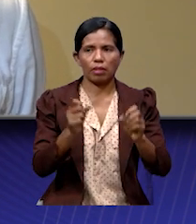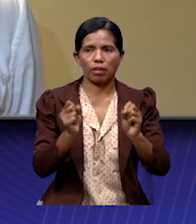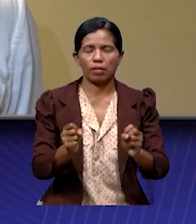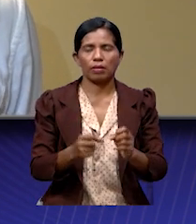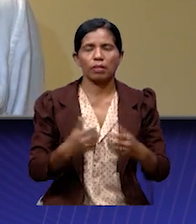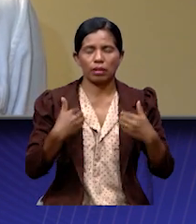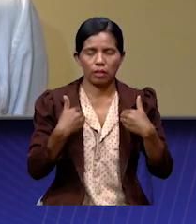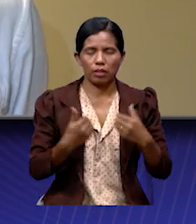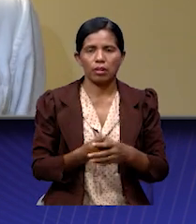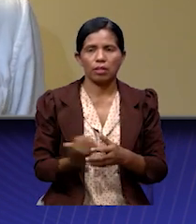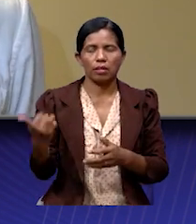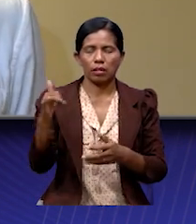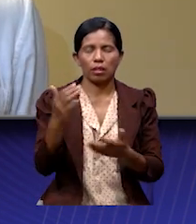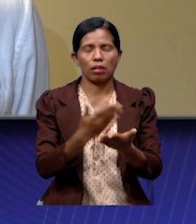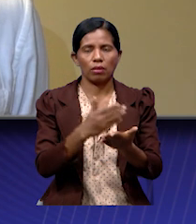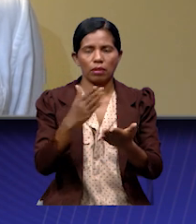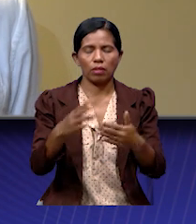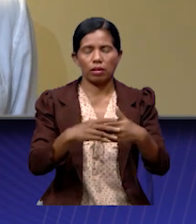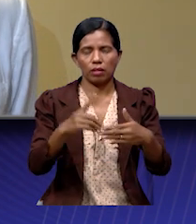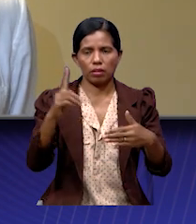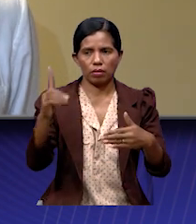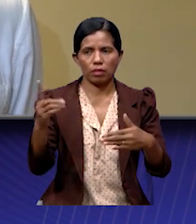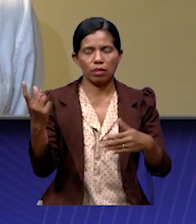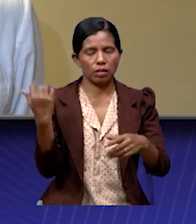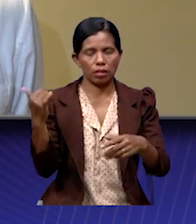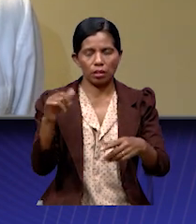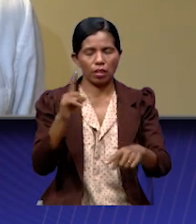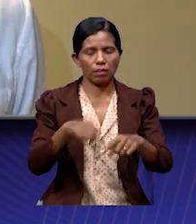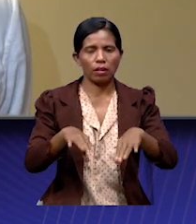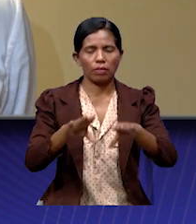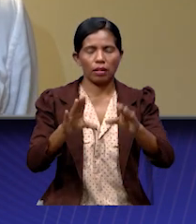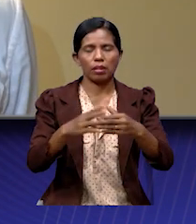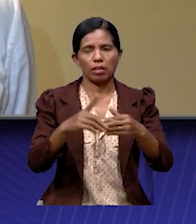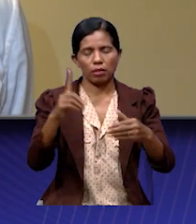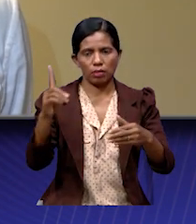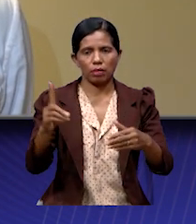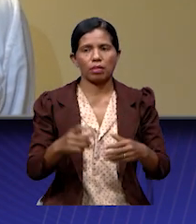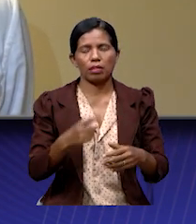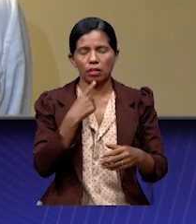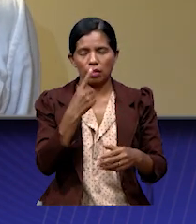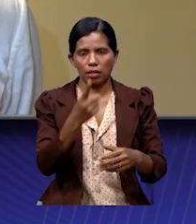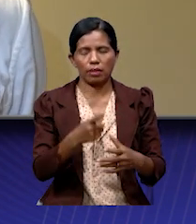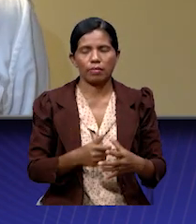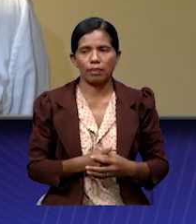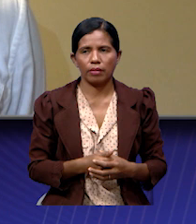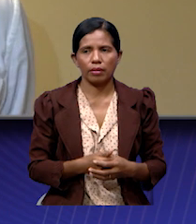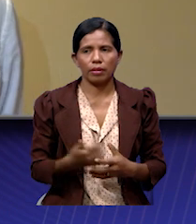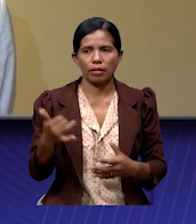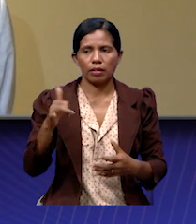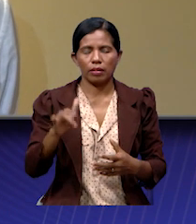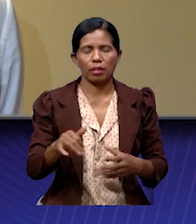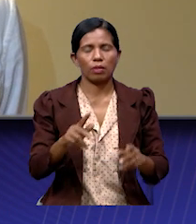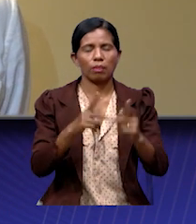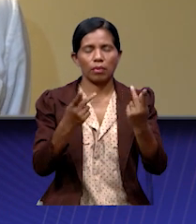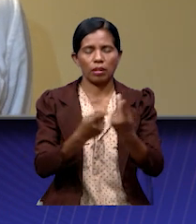tama sirsosa mai ho keda $1 sir level fan $1 paskalai atau tete kataka ihane empresa buat